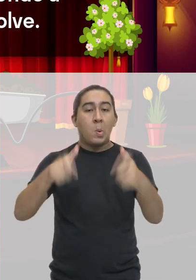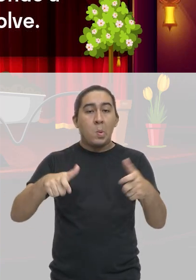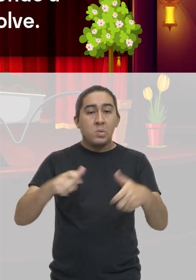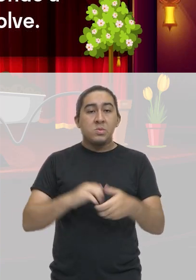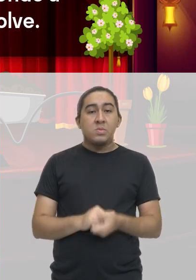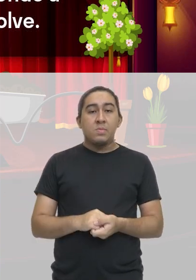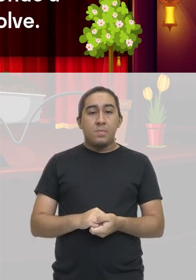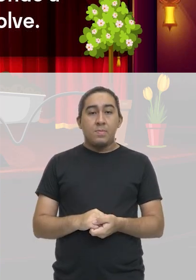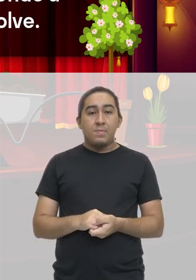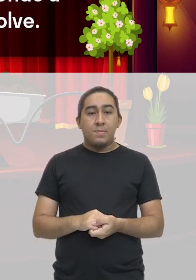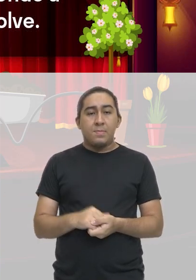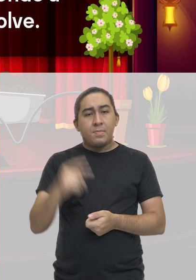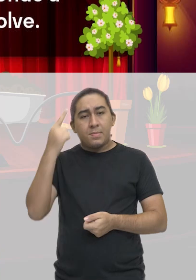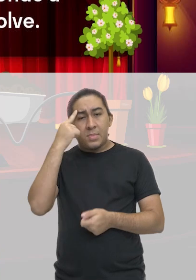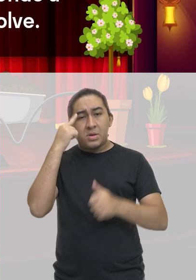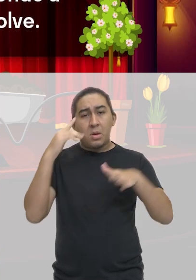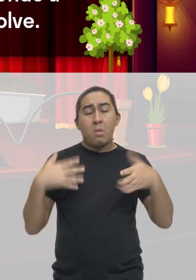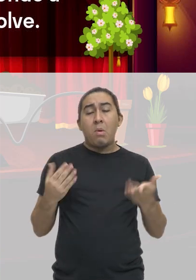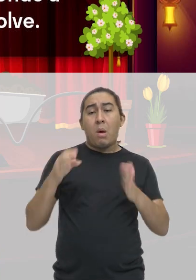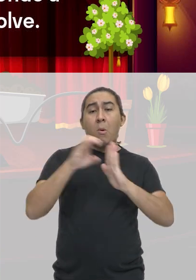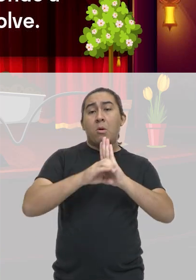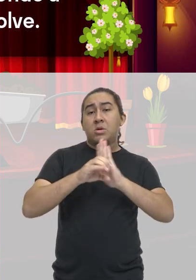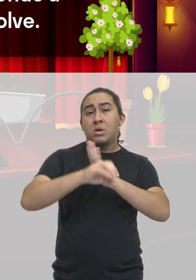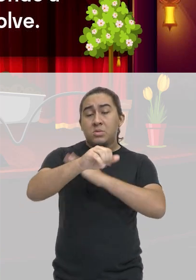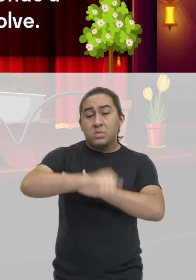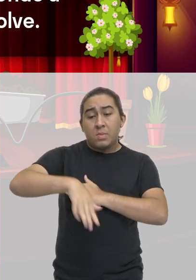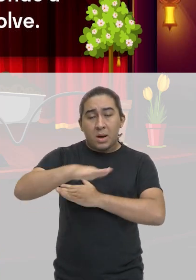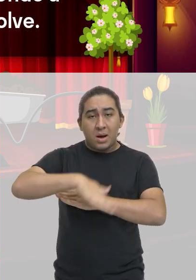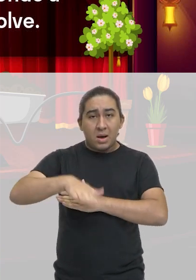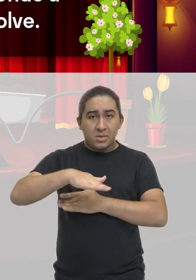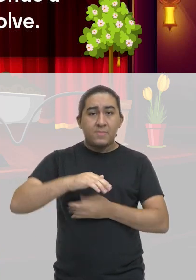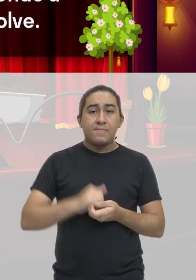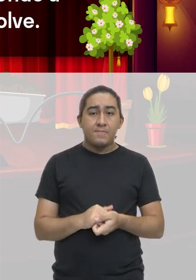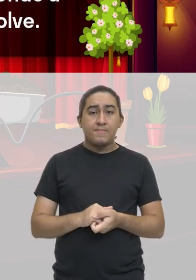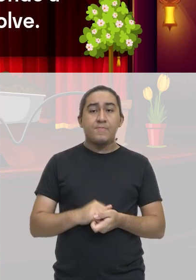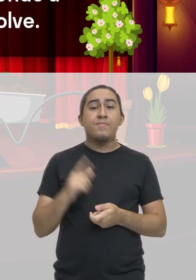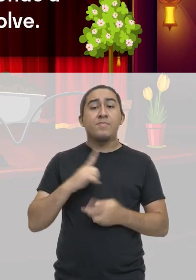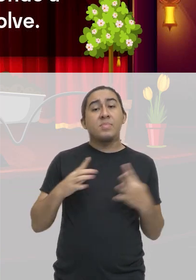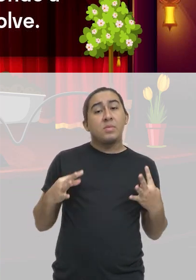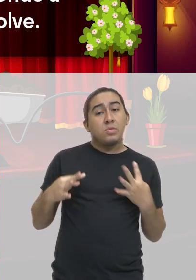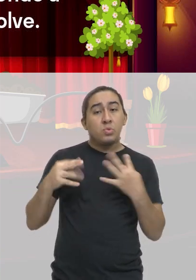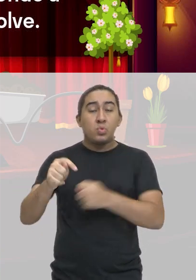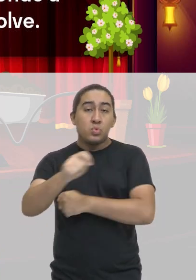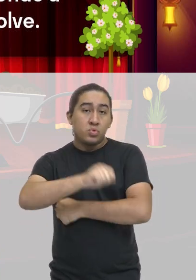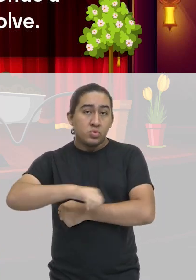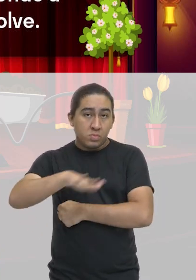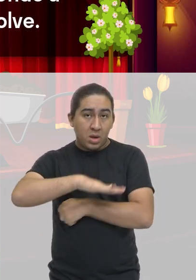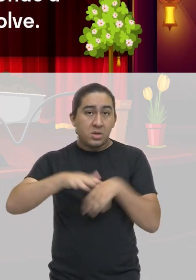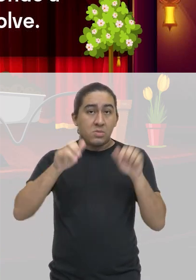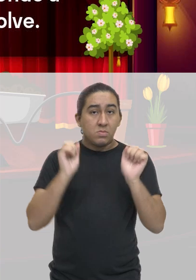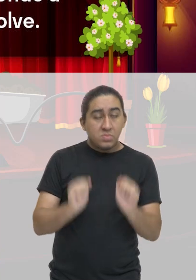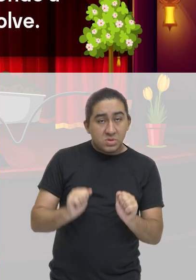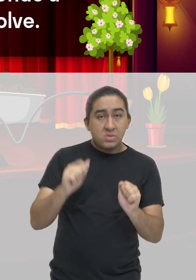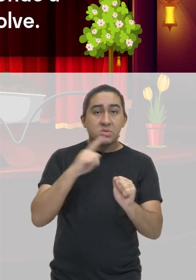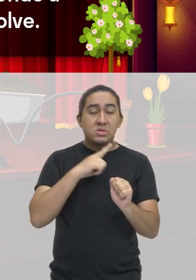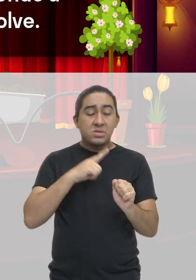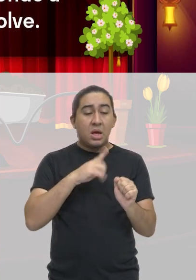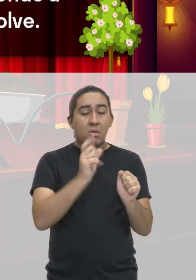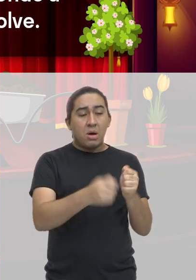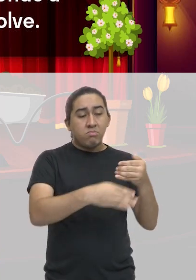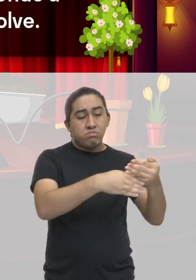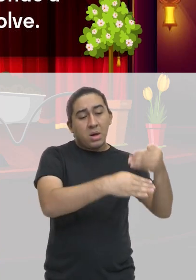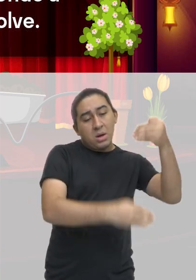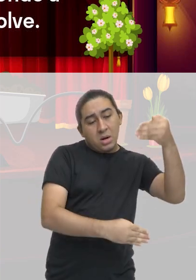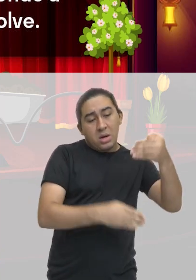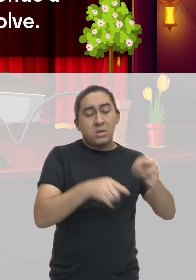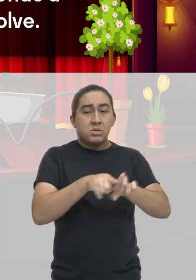diz assim, qual é a definição do cenário? Certo? Envolve tudo o que compõe o ambiente físico da peça,